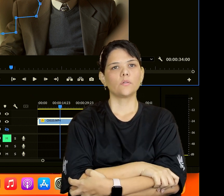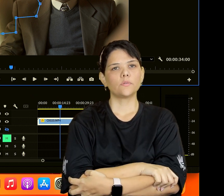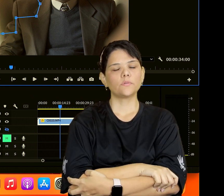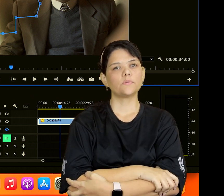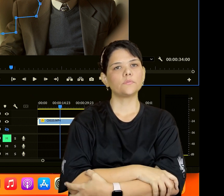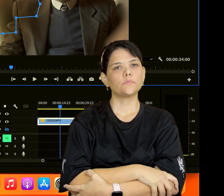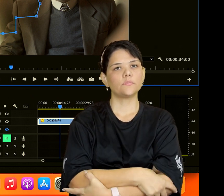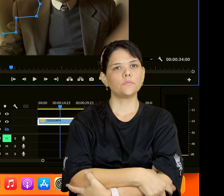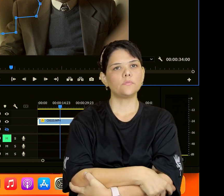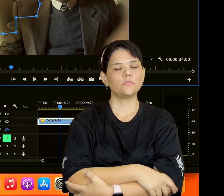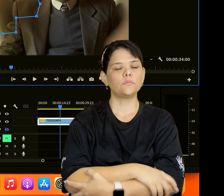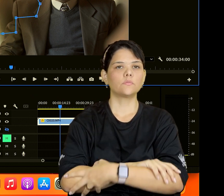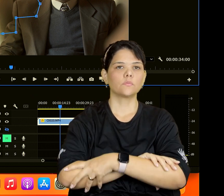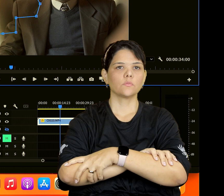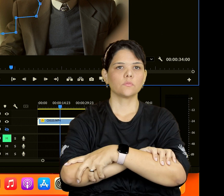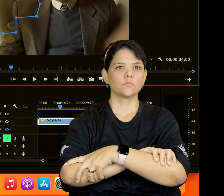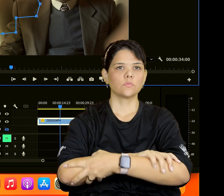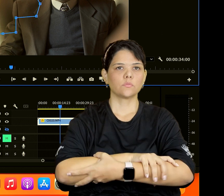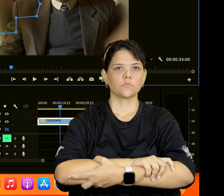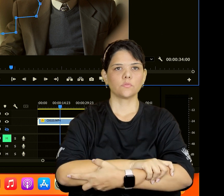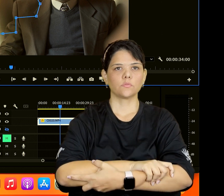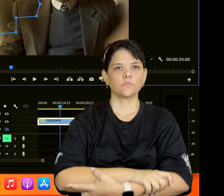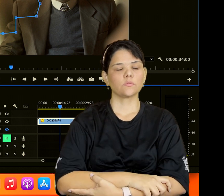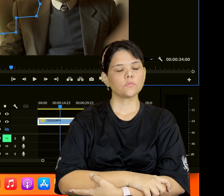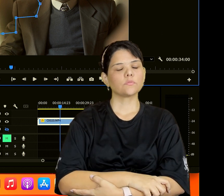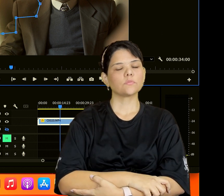Porra. Quer dizer...